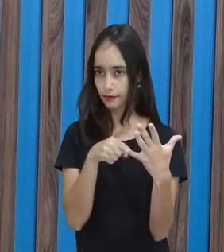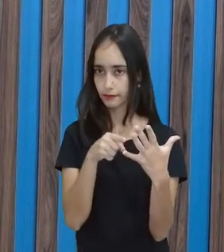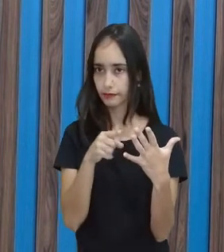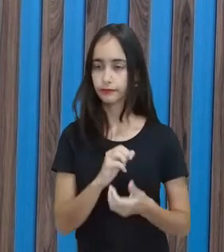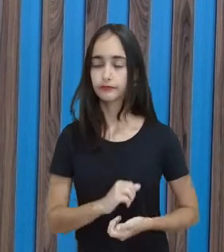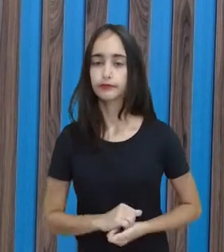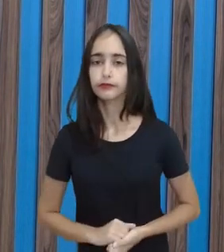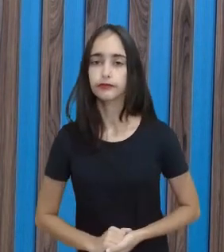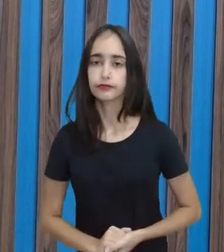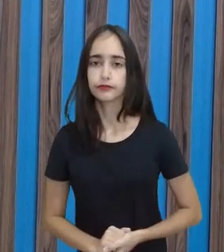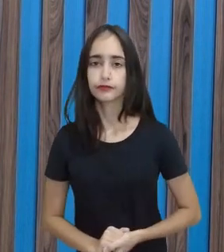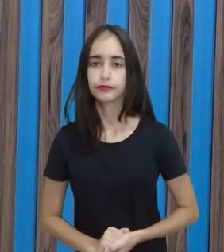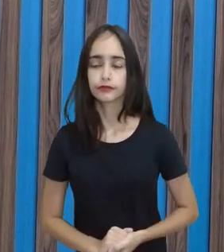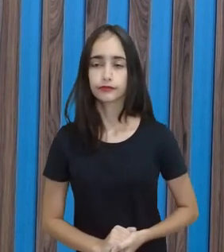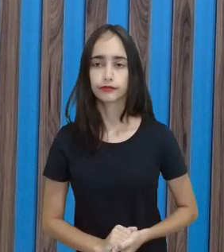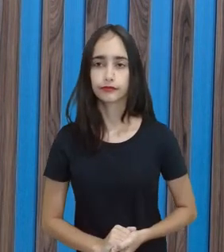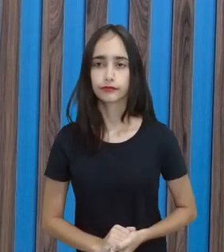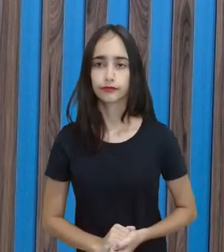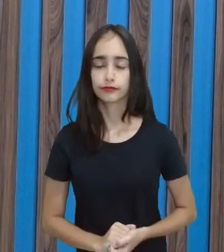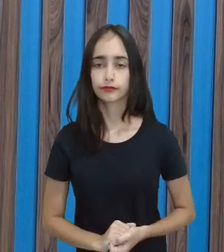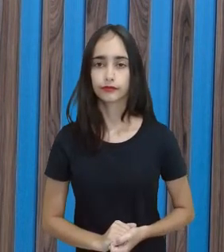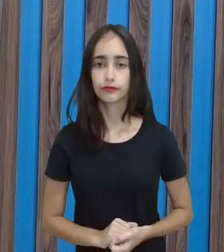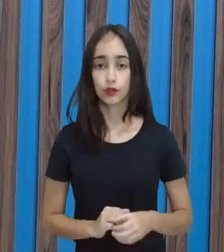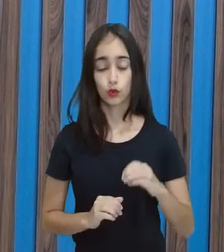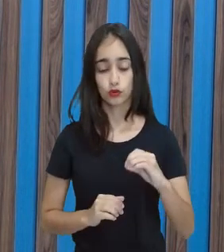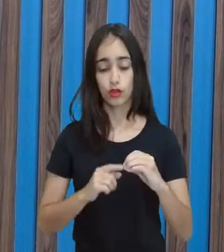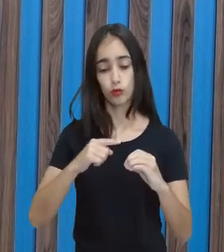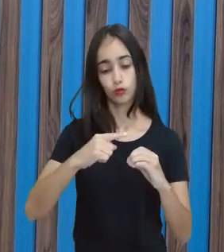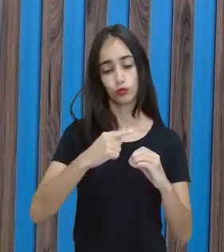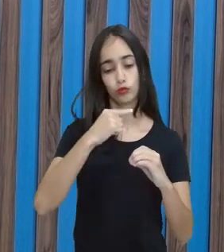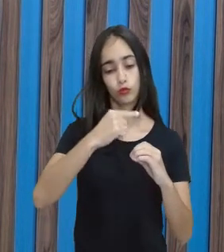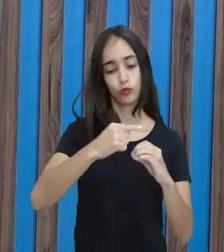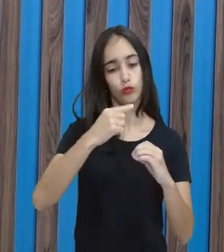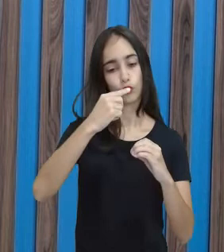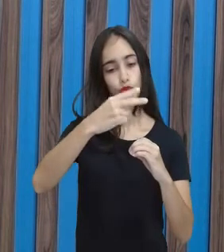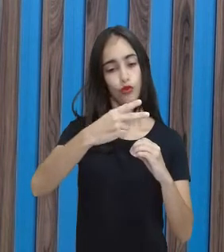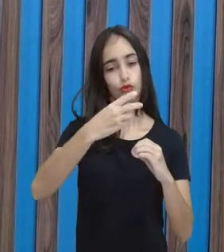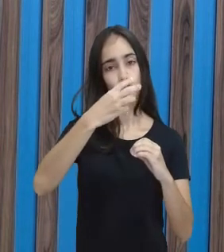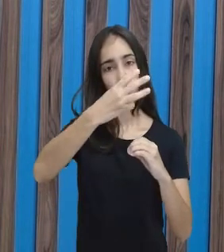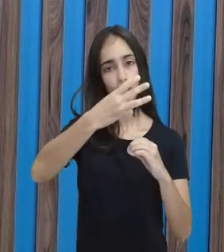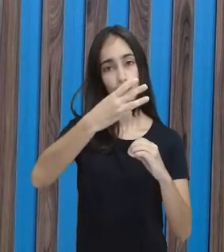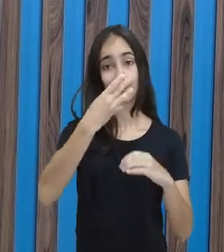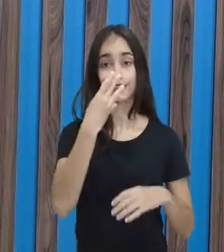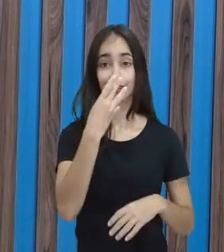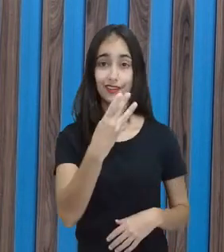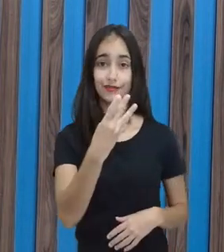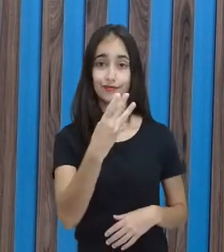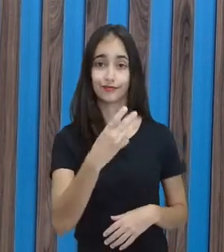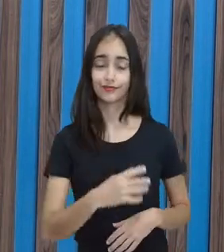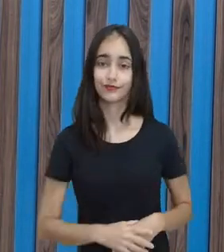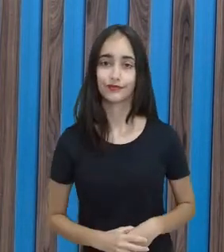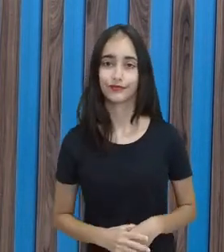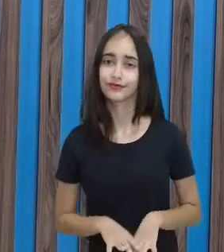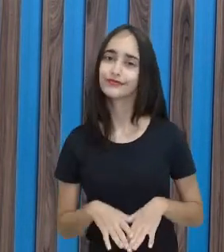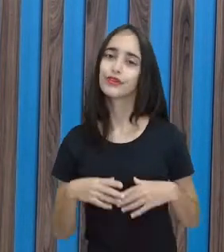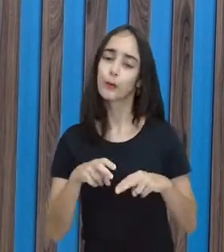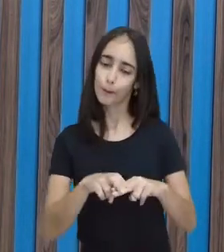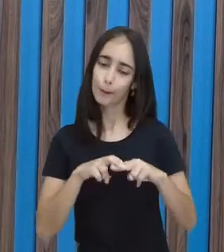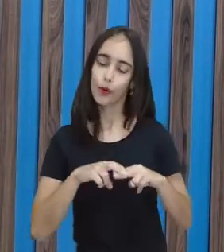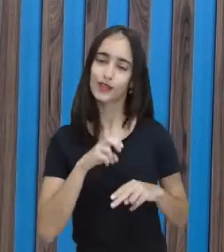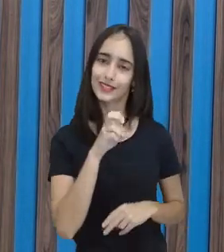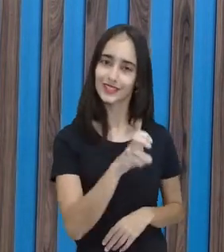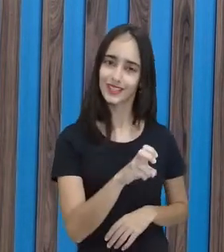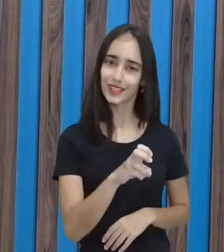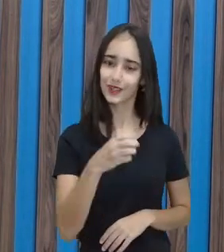y, está aqui no 0, 1, 2, 3. Pronto. 5 e 3.